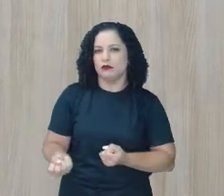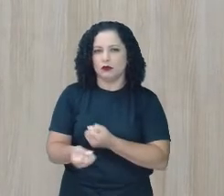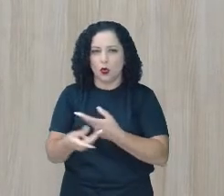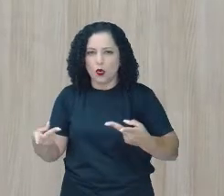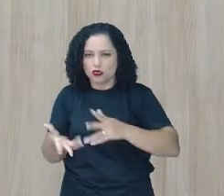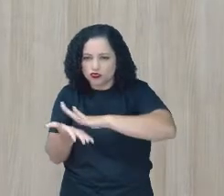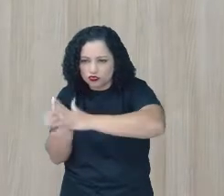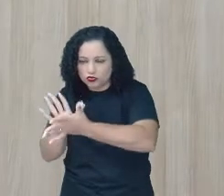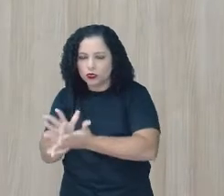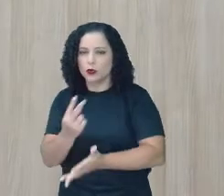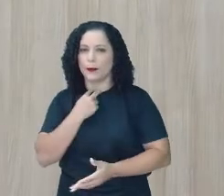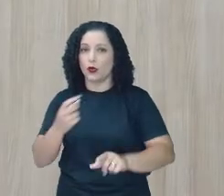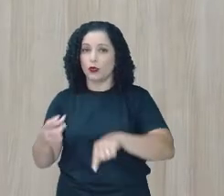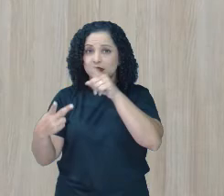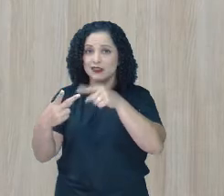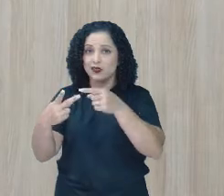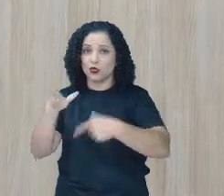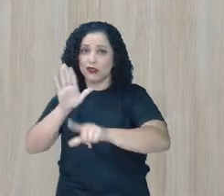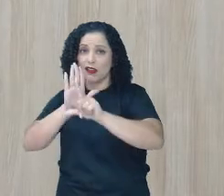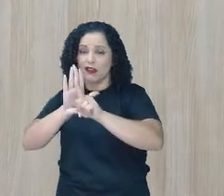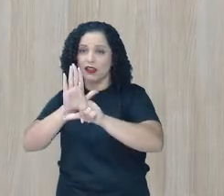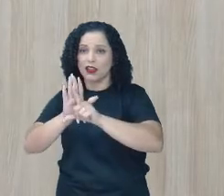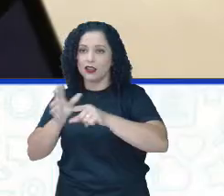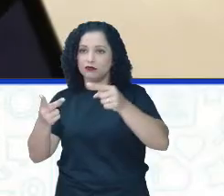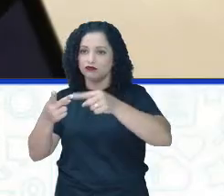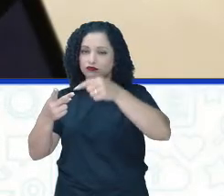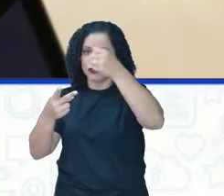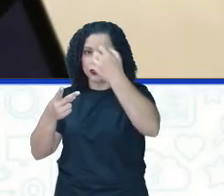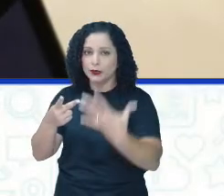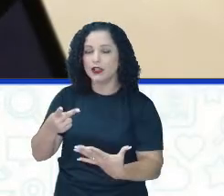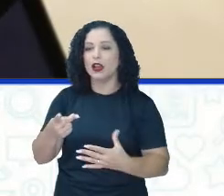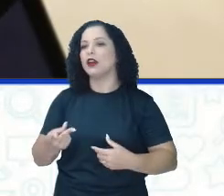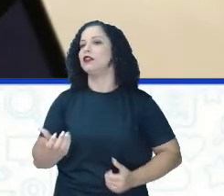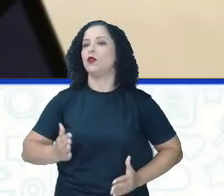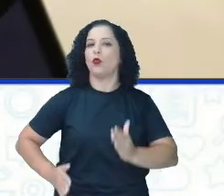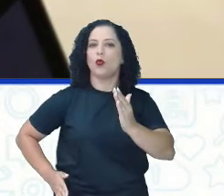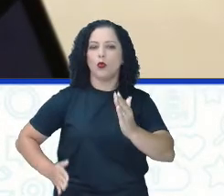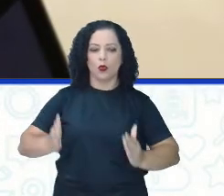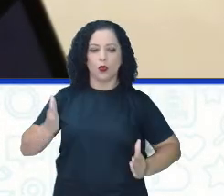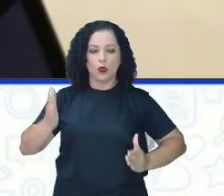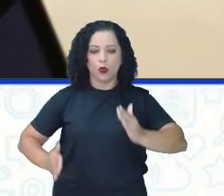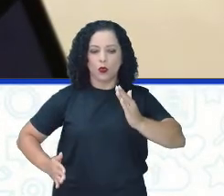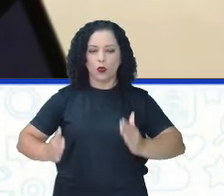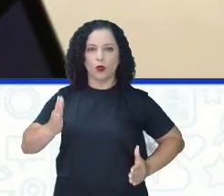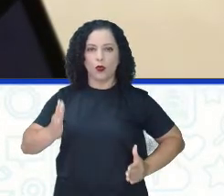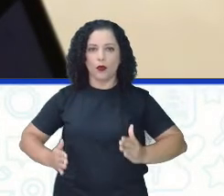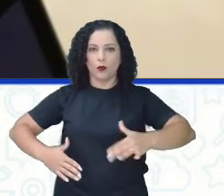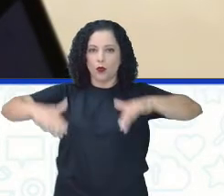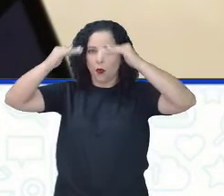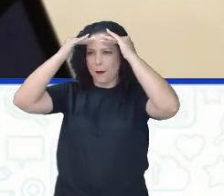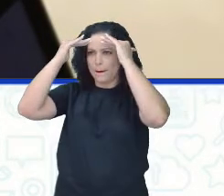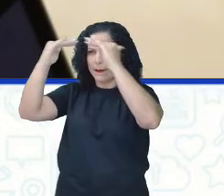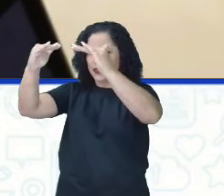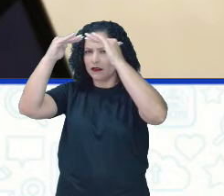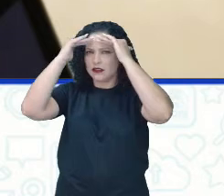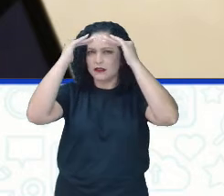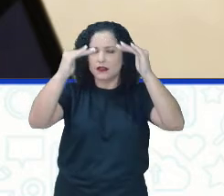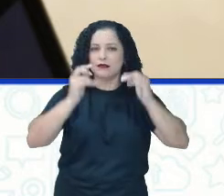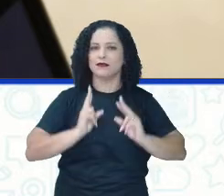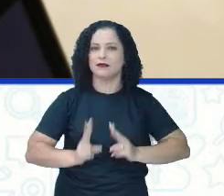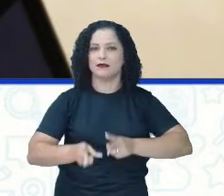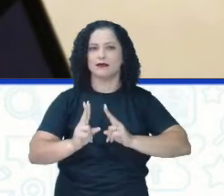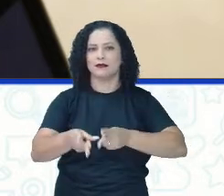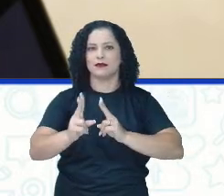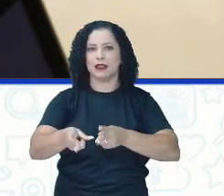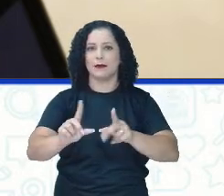a segunda lei, Vivi? A segunda lei dizia que um robô deve obedecer às ordens dadas por seres humanos, exceto